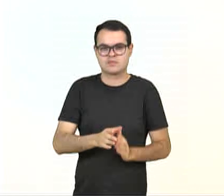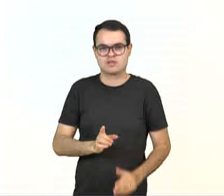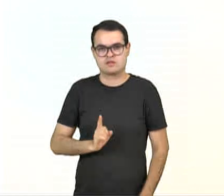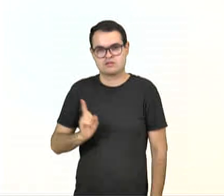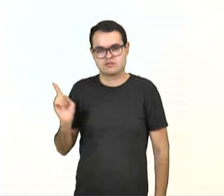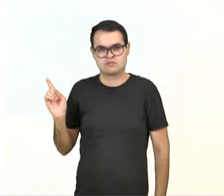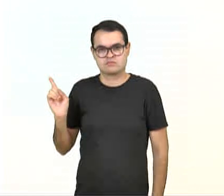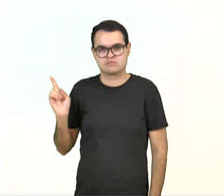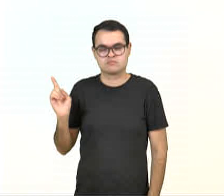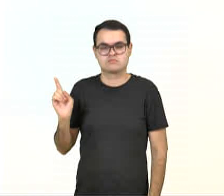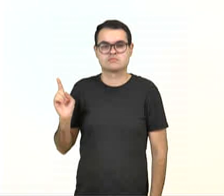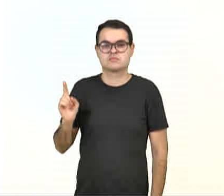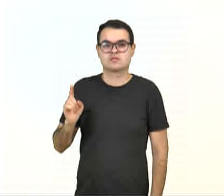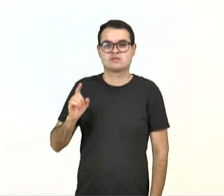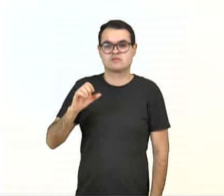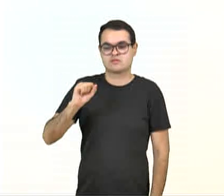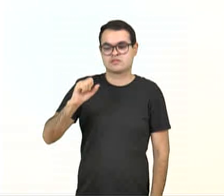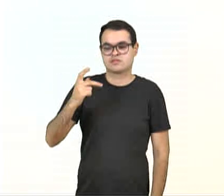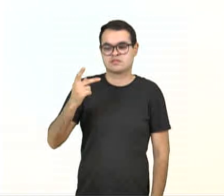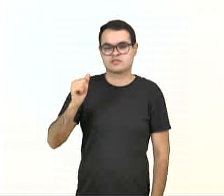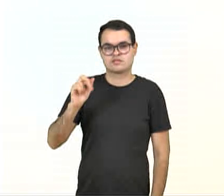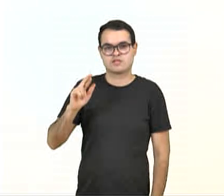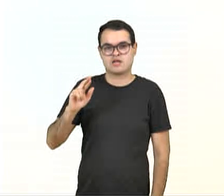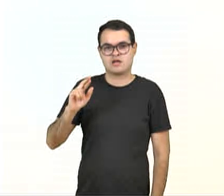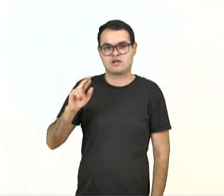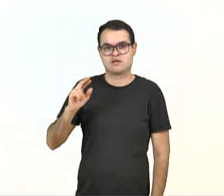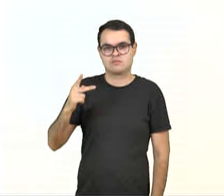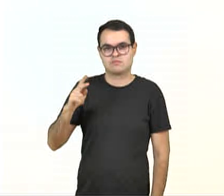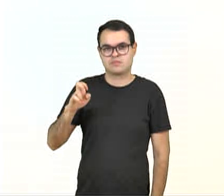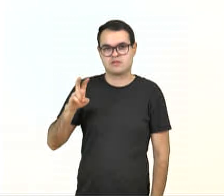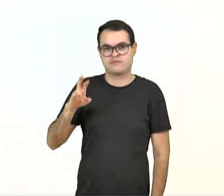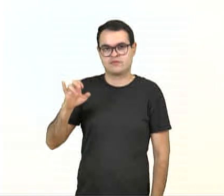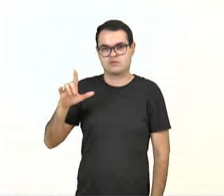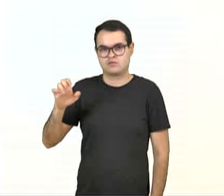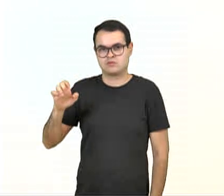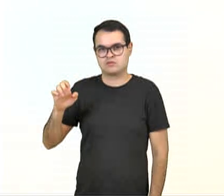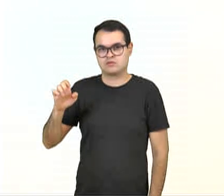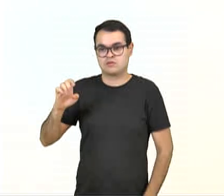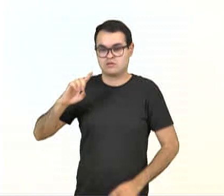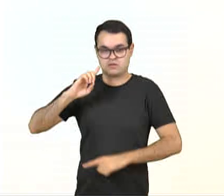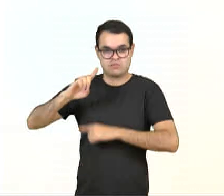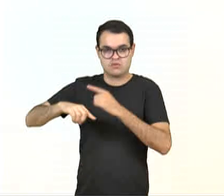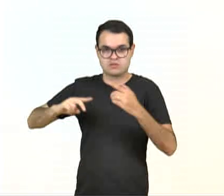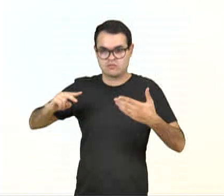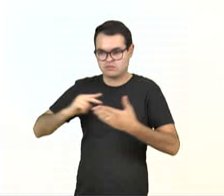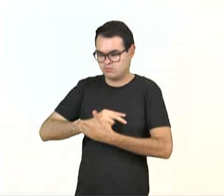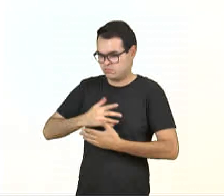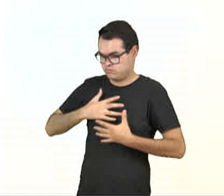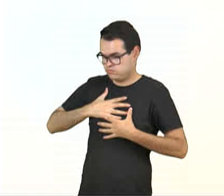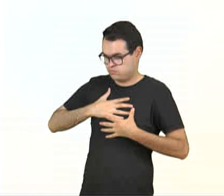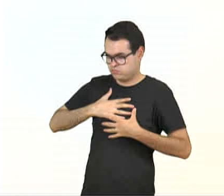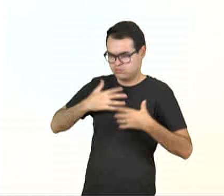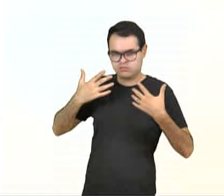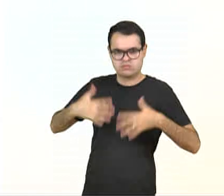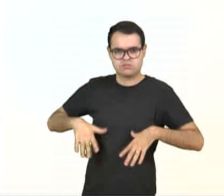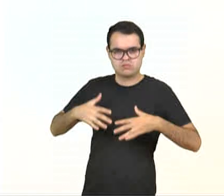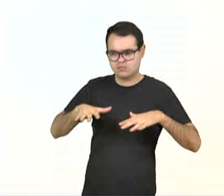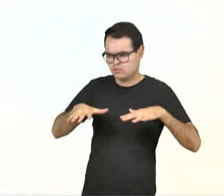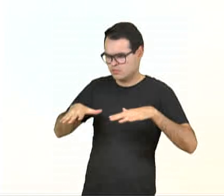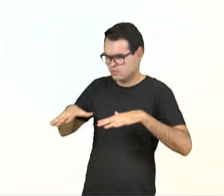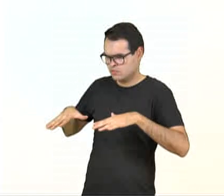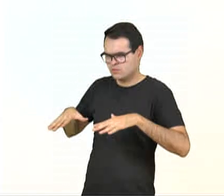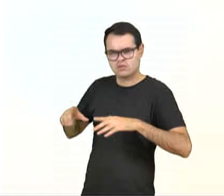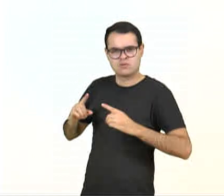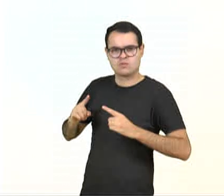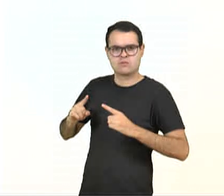em Sharpeville. Só depois desse acontecimento, a opinião pública mundial passou a olhar com atenção para o regime